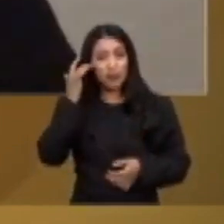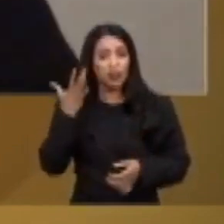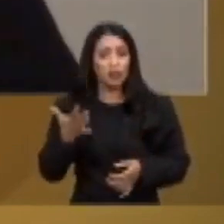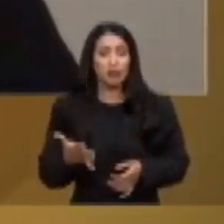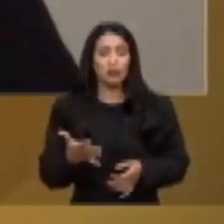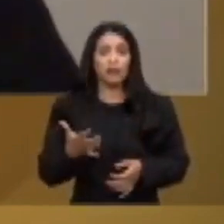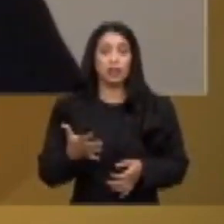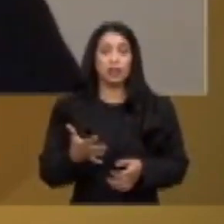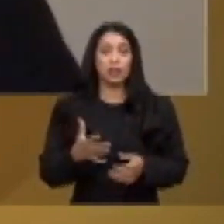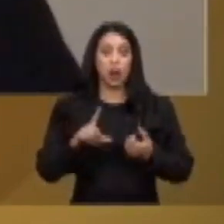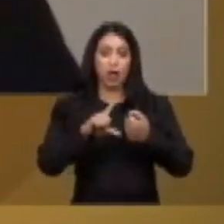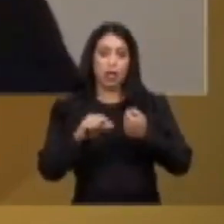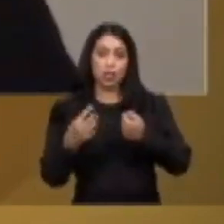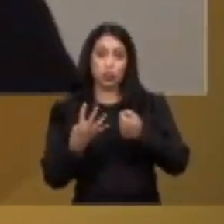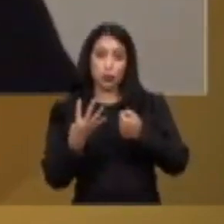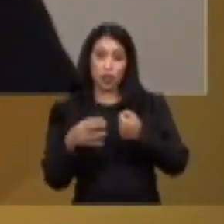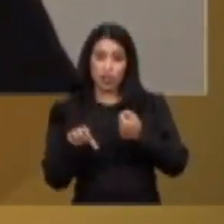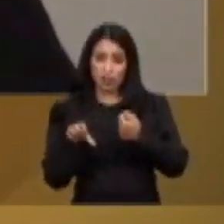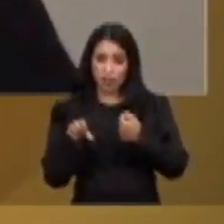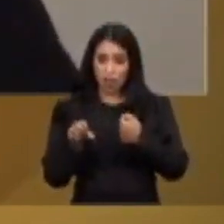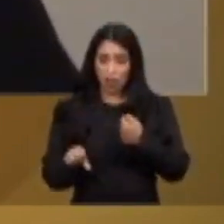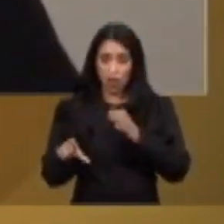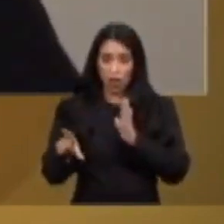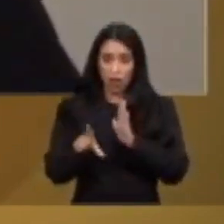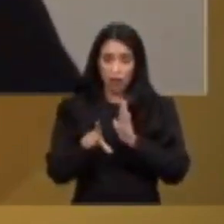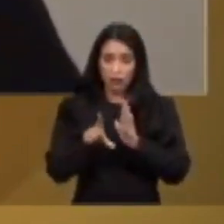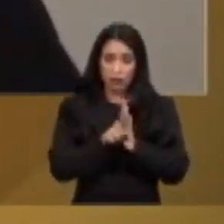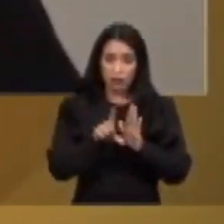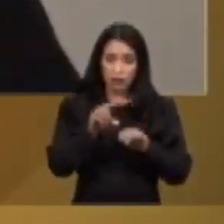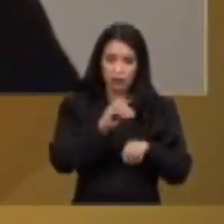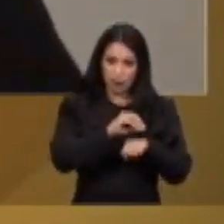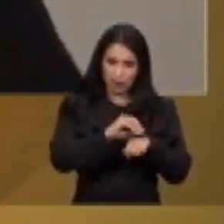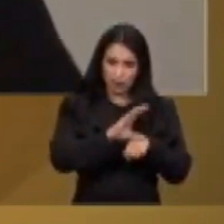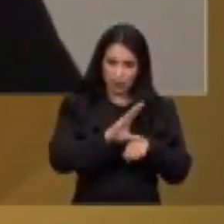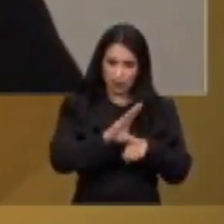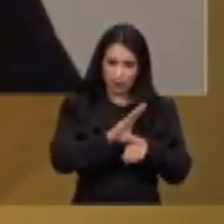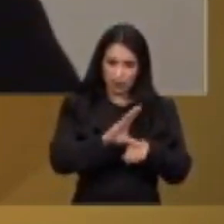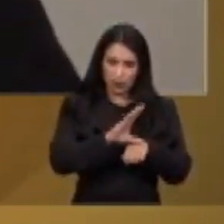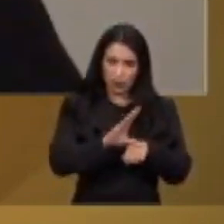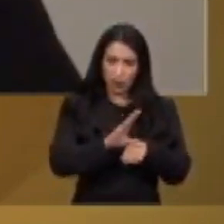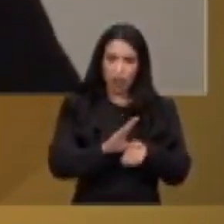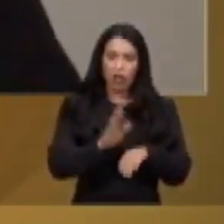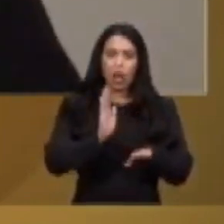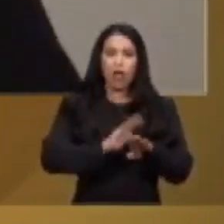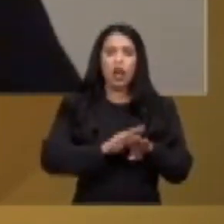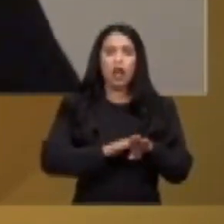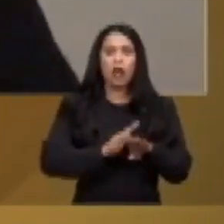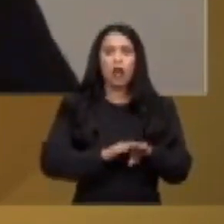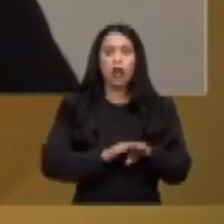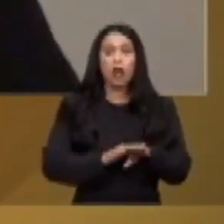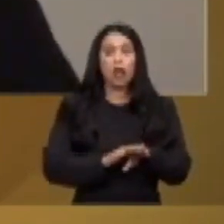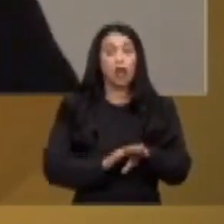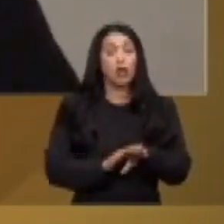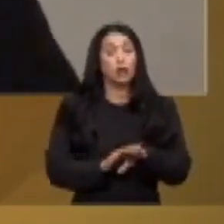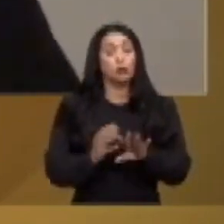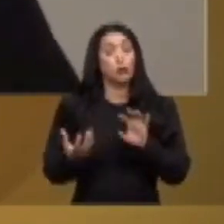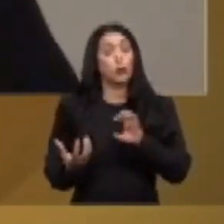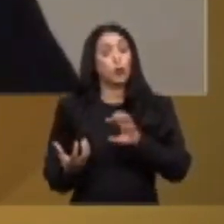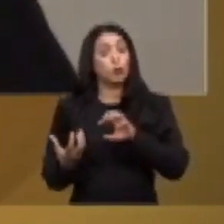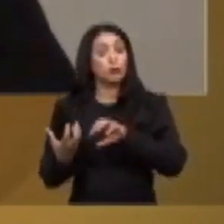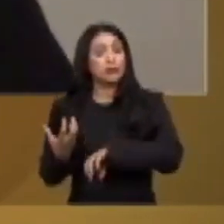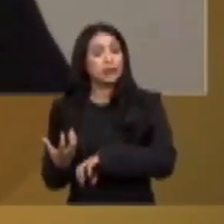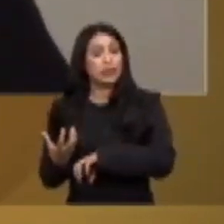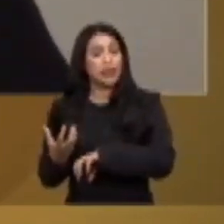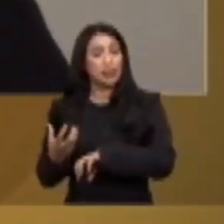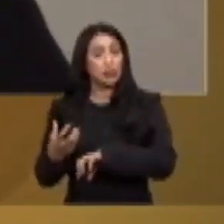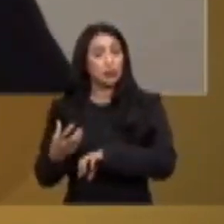o artigo 49 da Lei Maior, que diz o seguinte: é da competência exclusiva do Congresso Nacional,